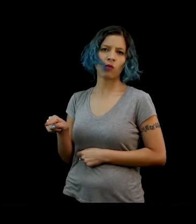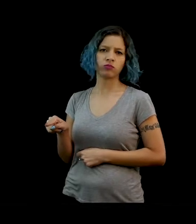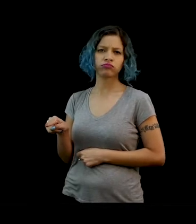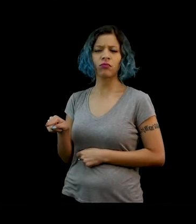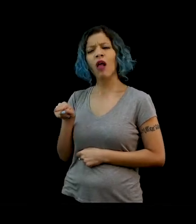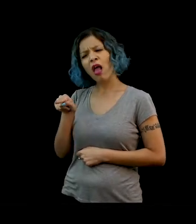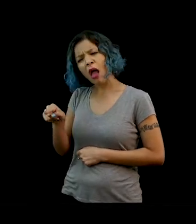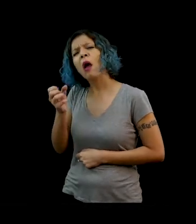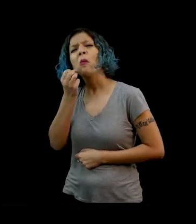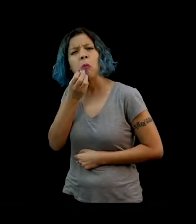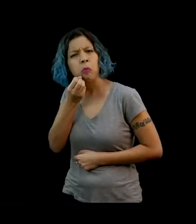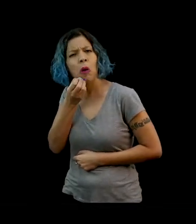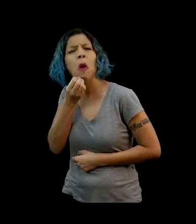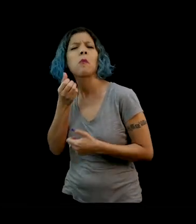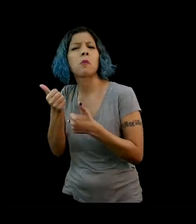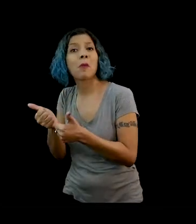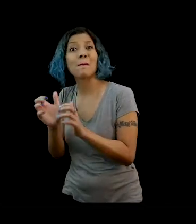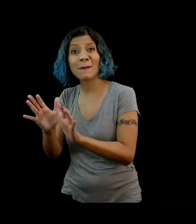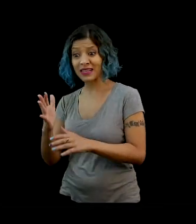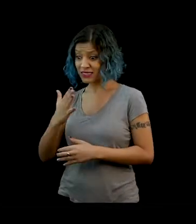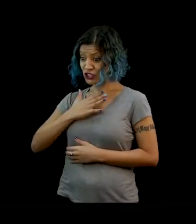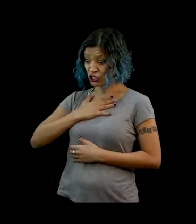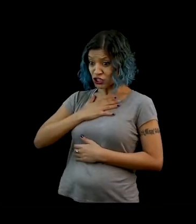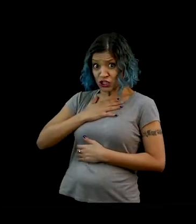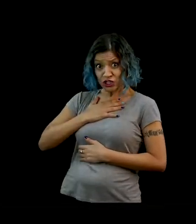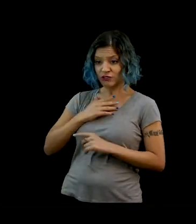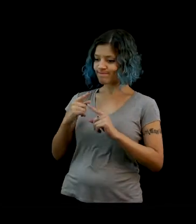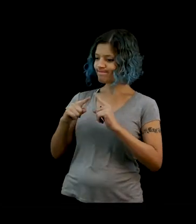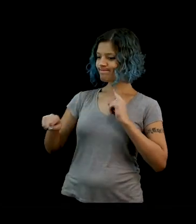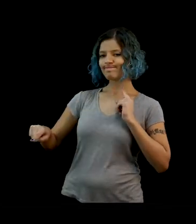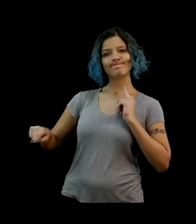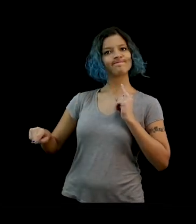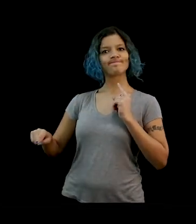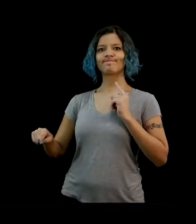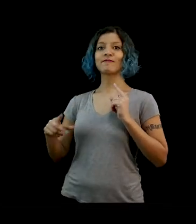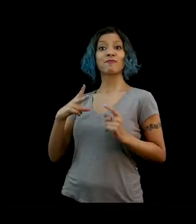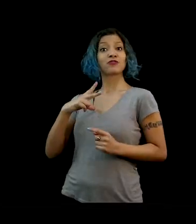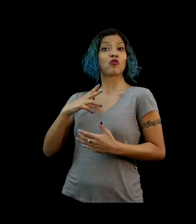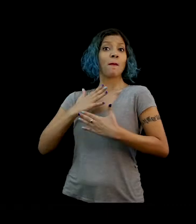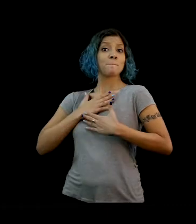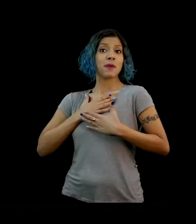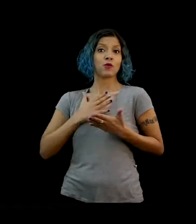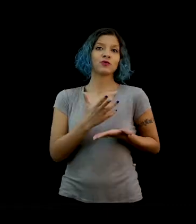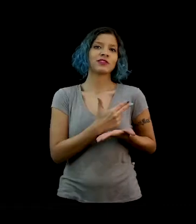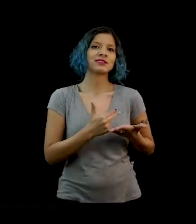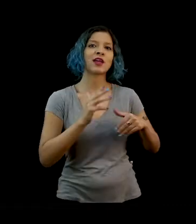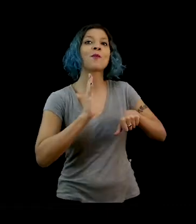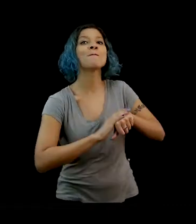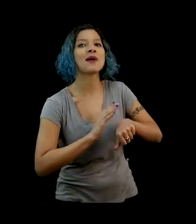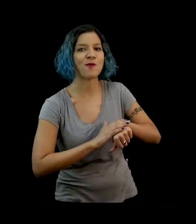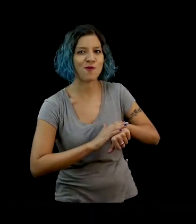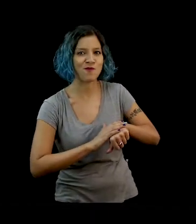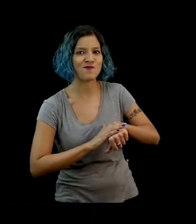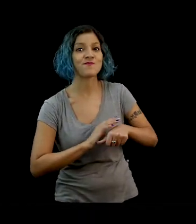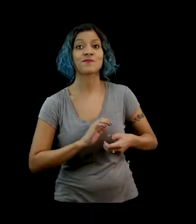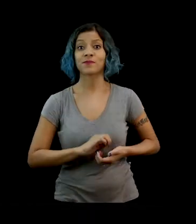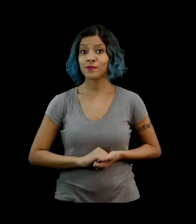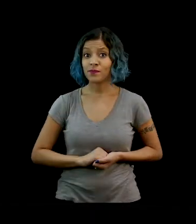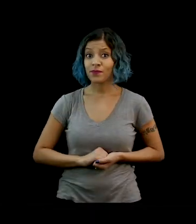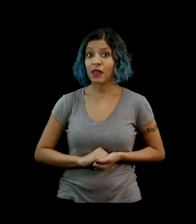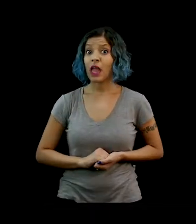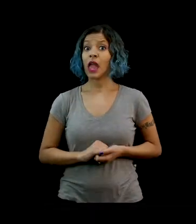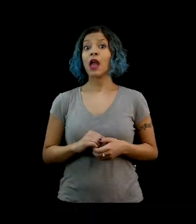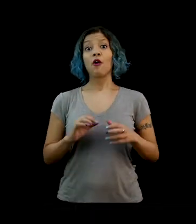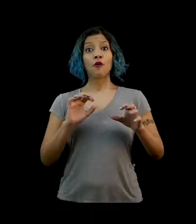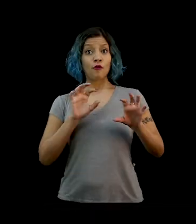de produzir eu tenho sempre adaptar a o formato a história e não é por isso que eu